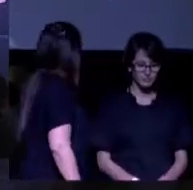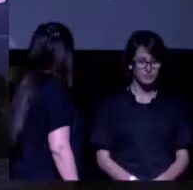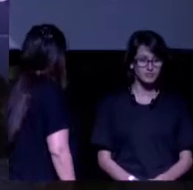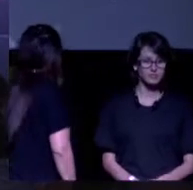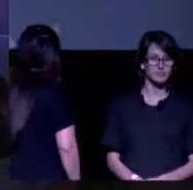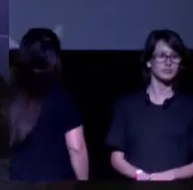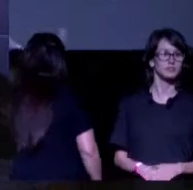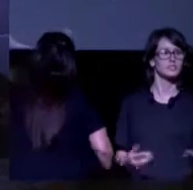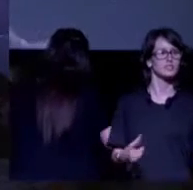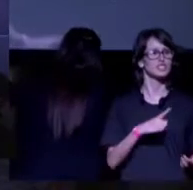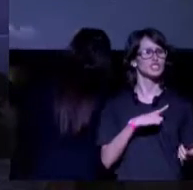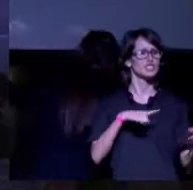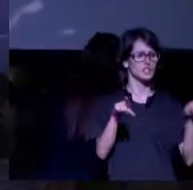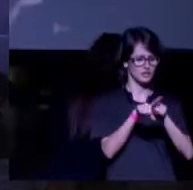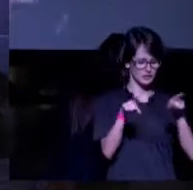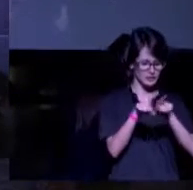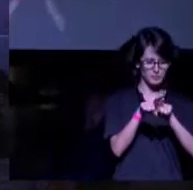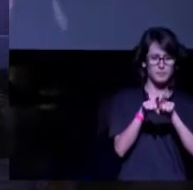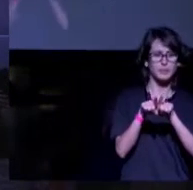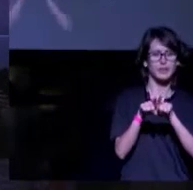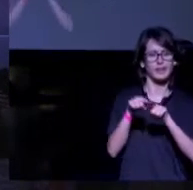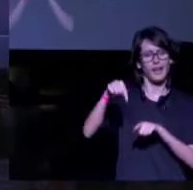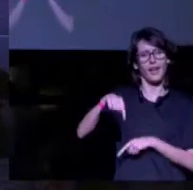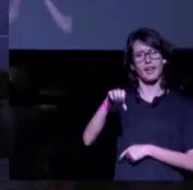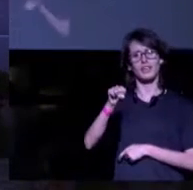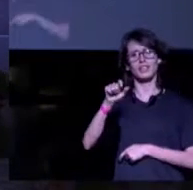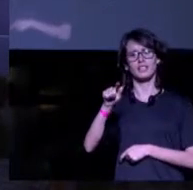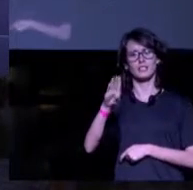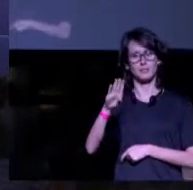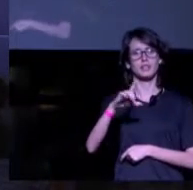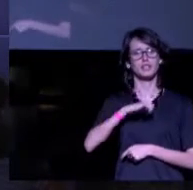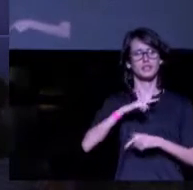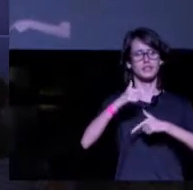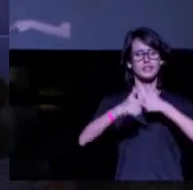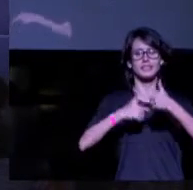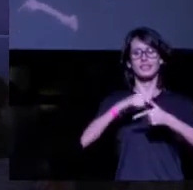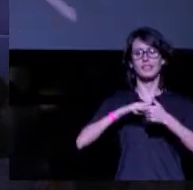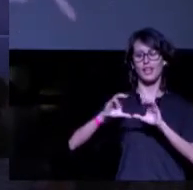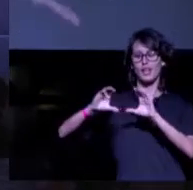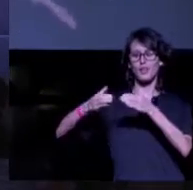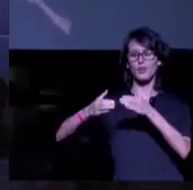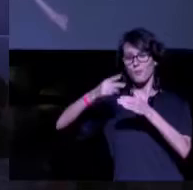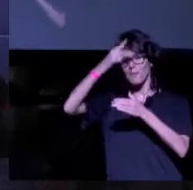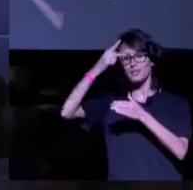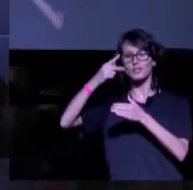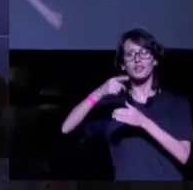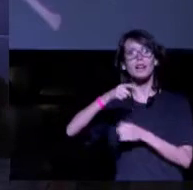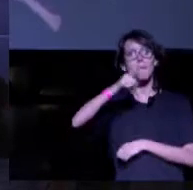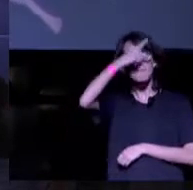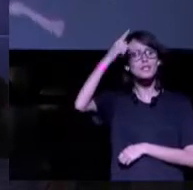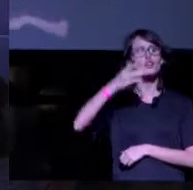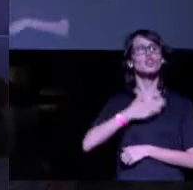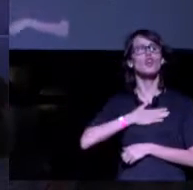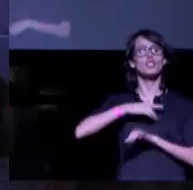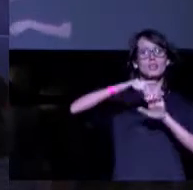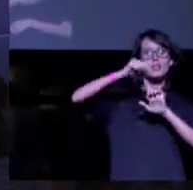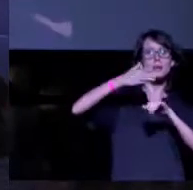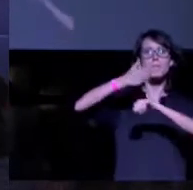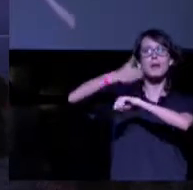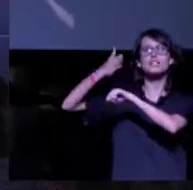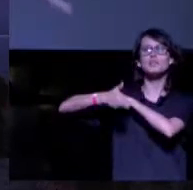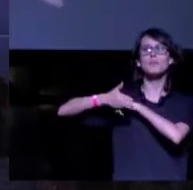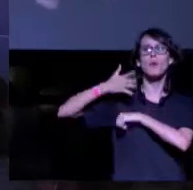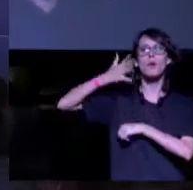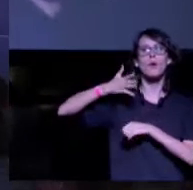massa também anunciou jogo de brasil a gente trabalha no leve com os empreendedores que empreendedora que participou do leve tem